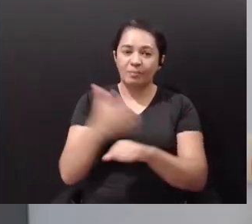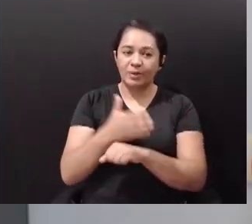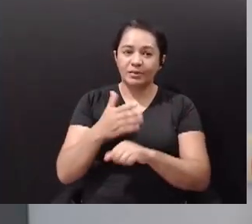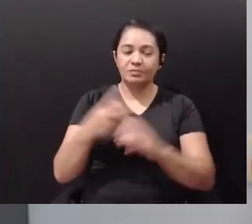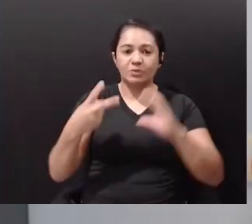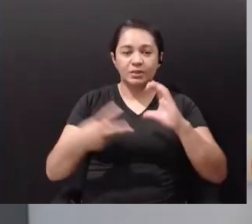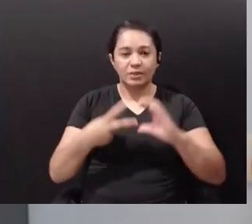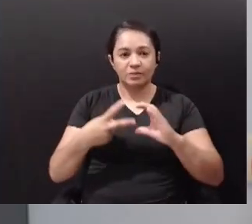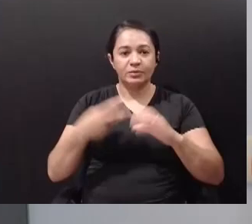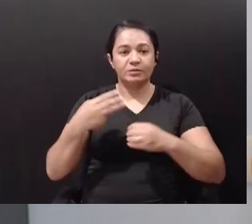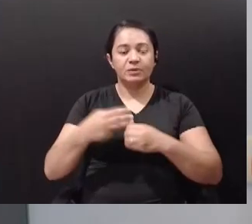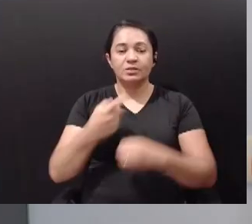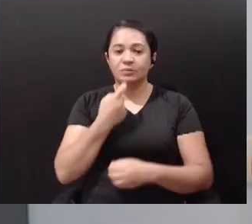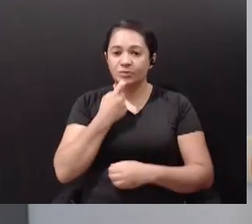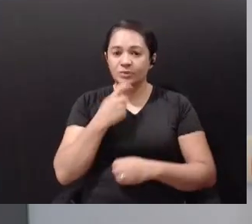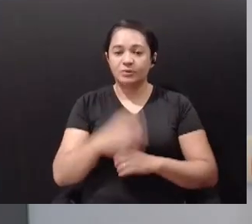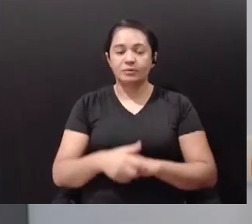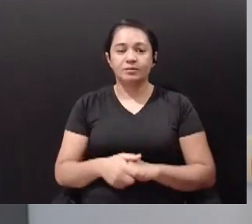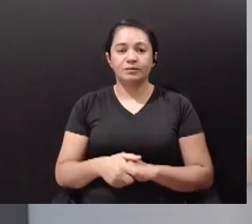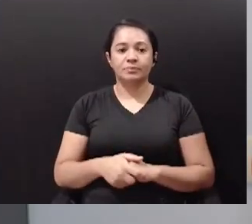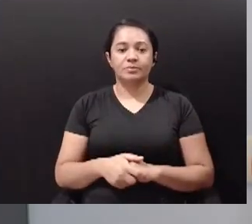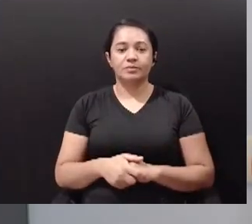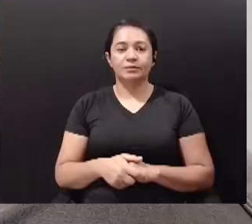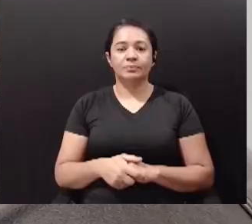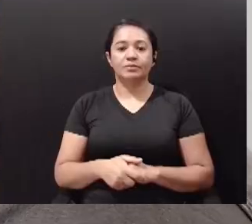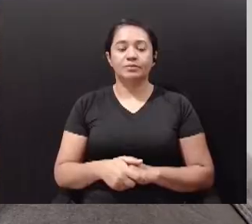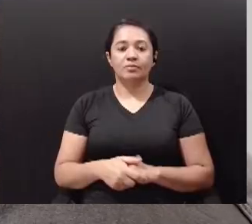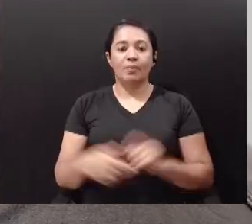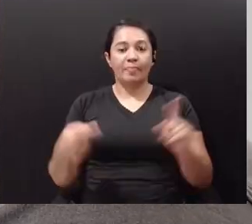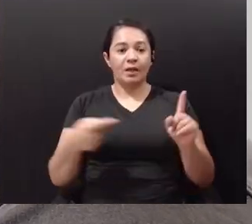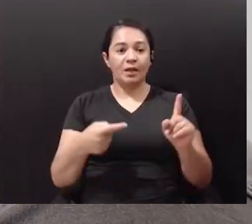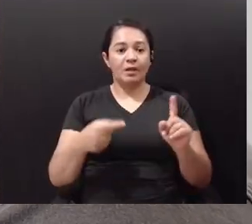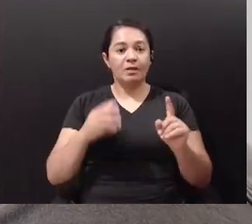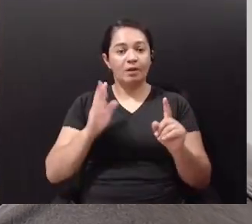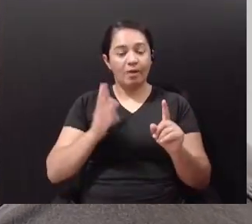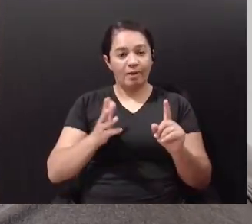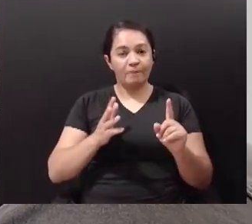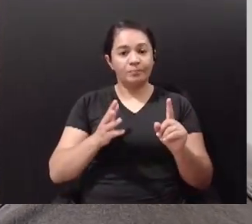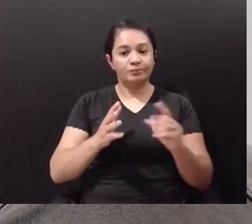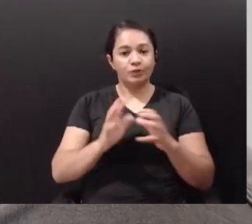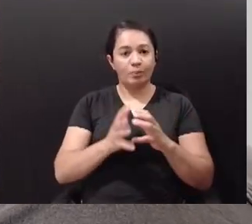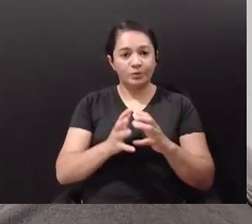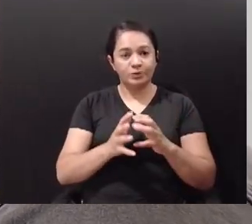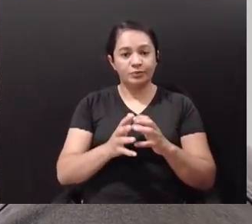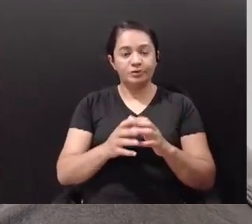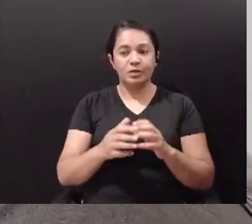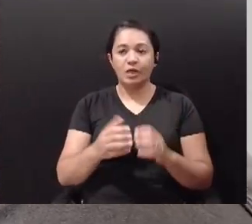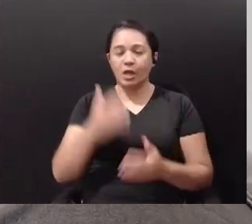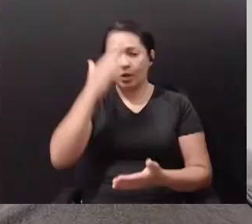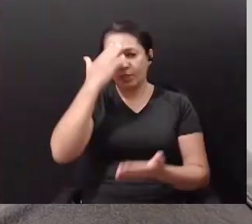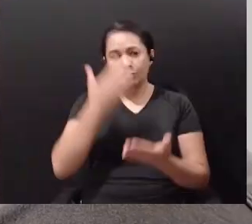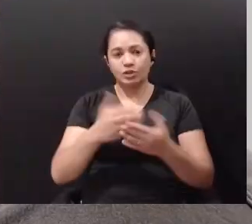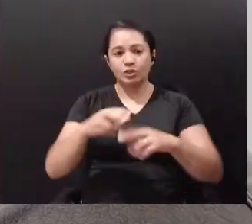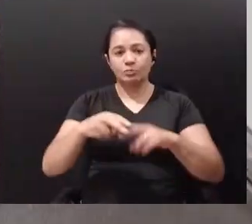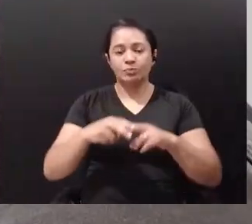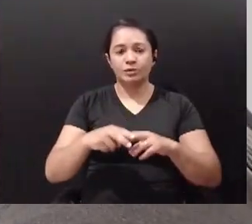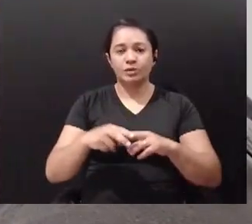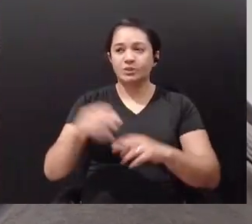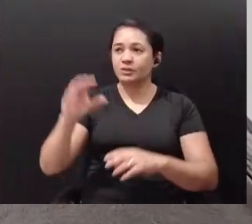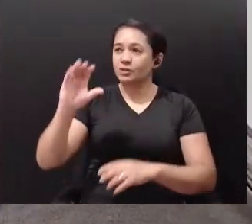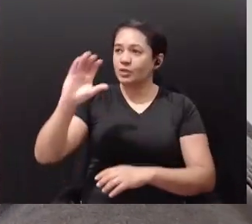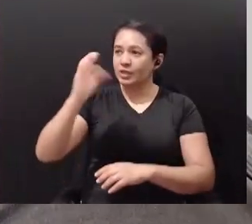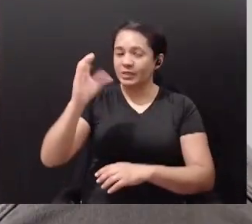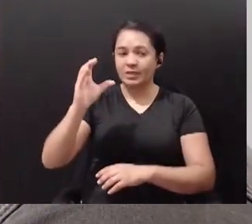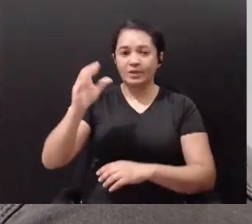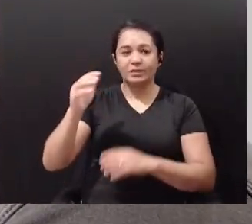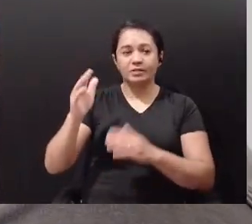Campinas, e ele era republicano. Acredito que muito por conta disso que o culto à ciência foi amarrado